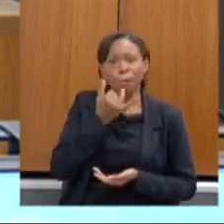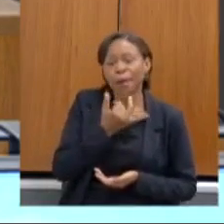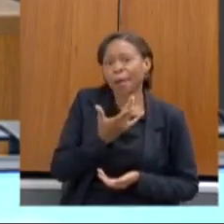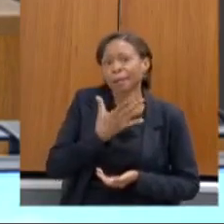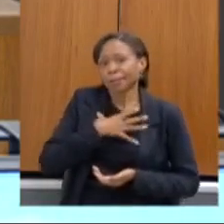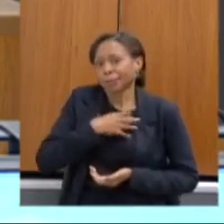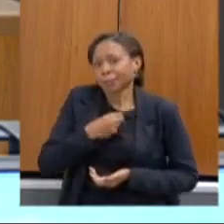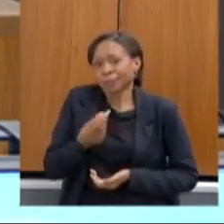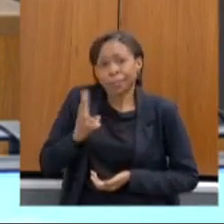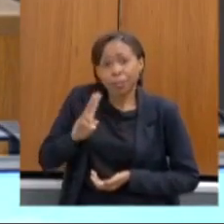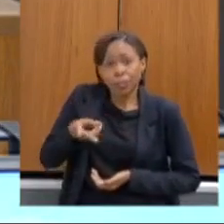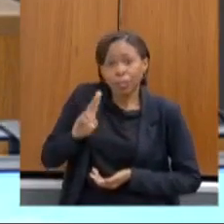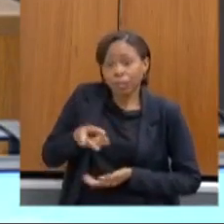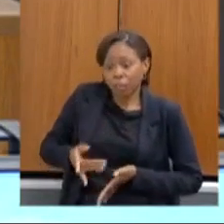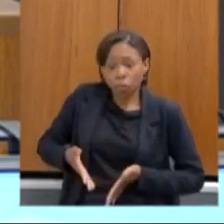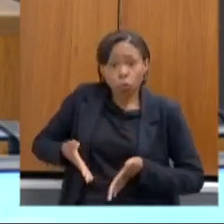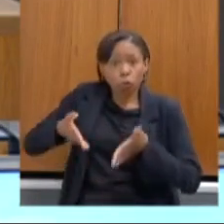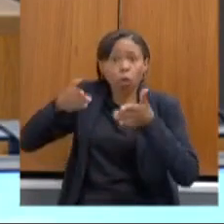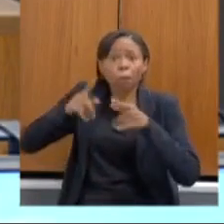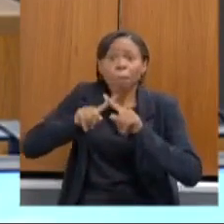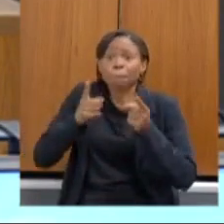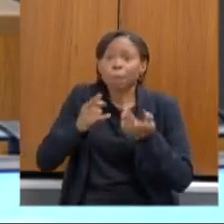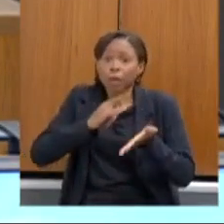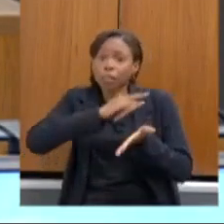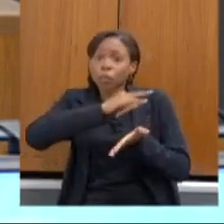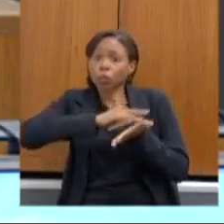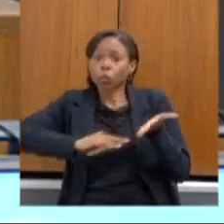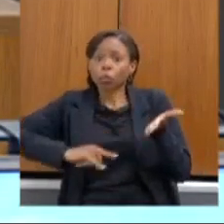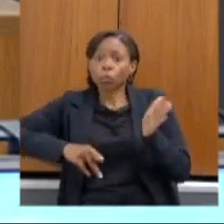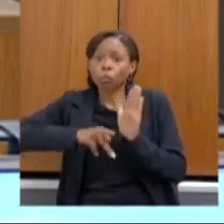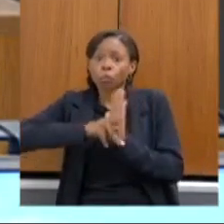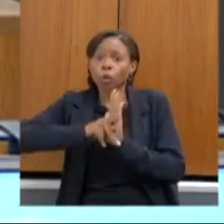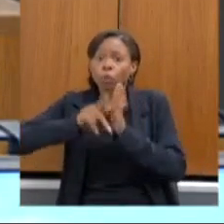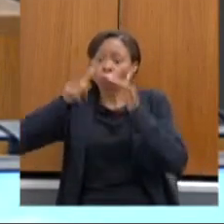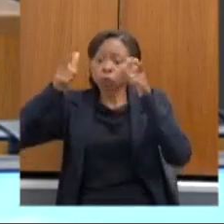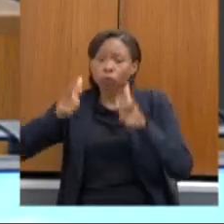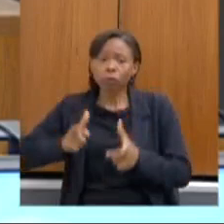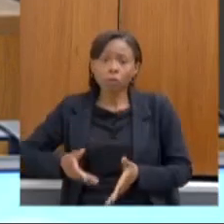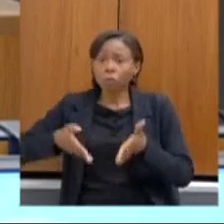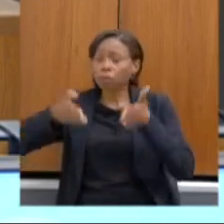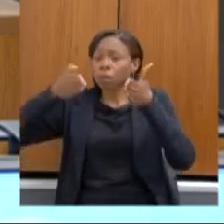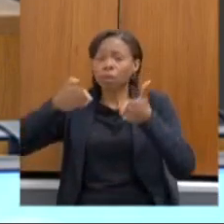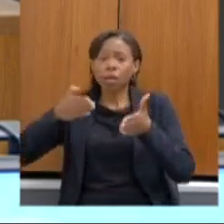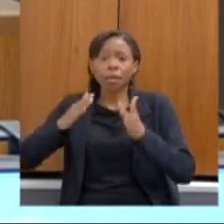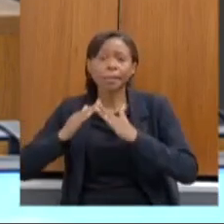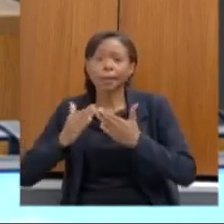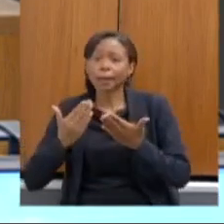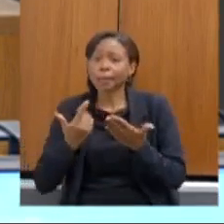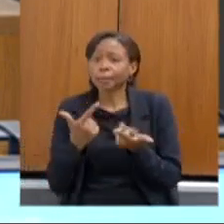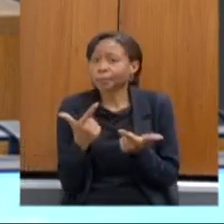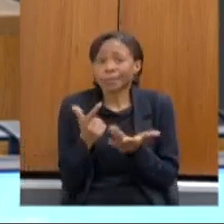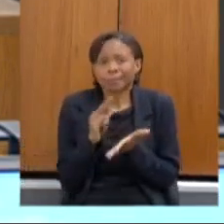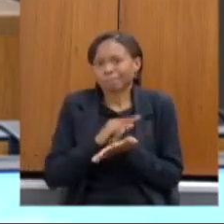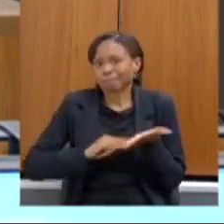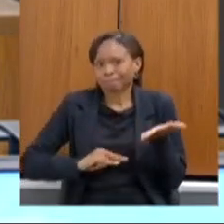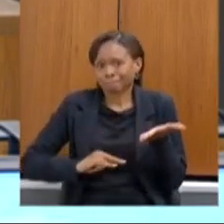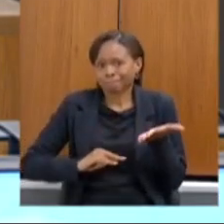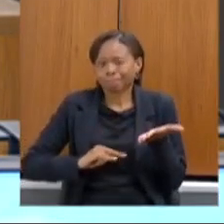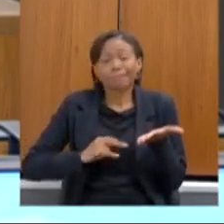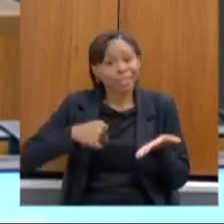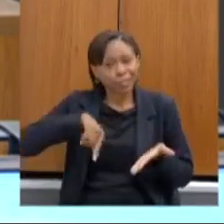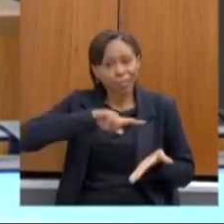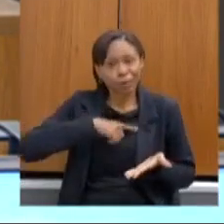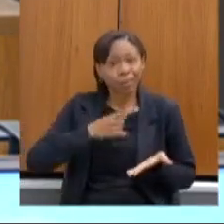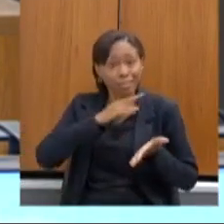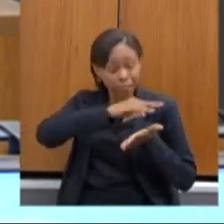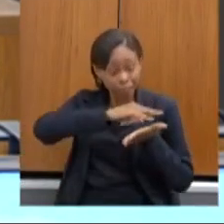nunca tiveram a dignidade de ter o documento de propriedade da sua casa é muito comum a gente entregar